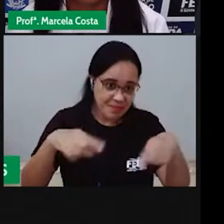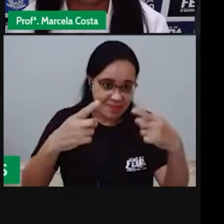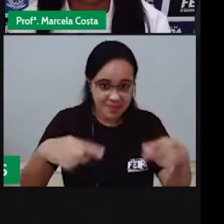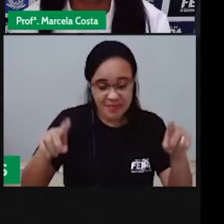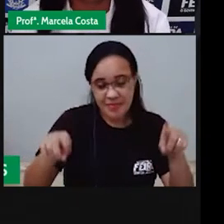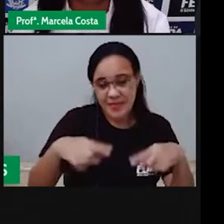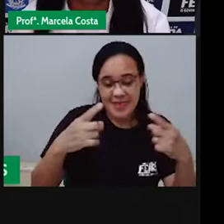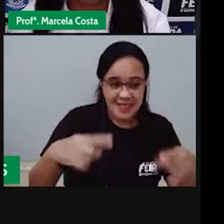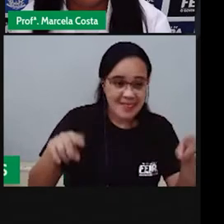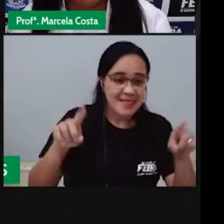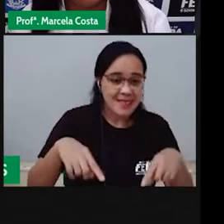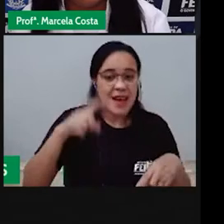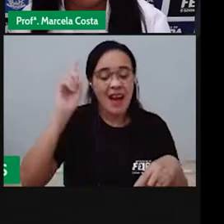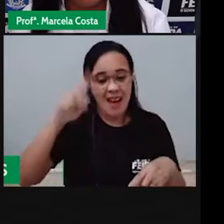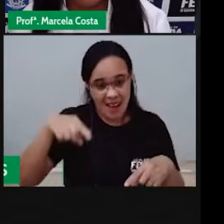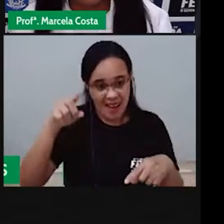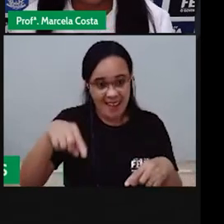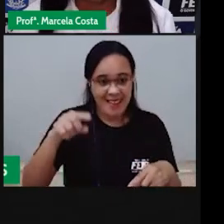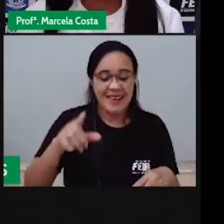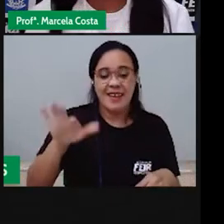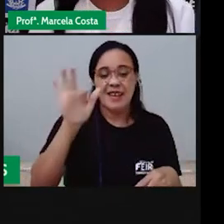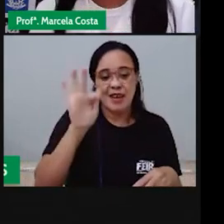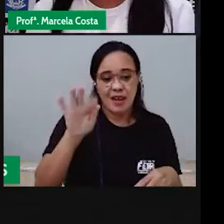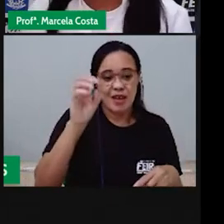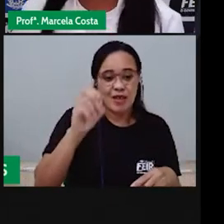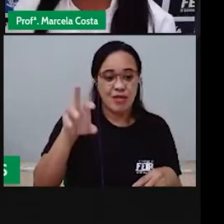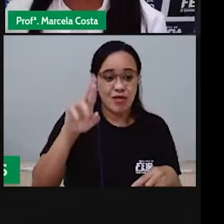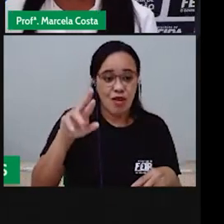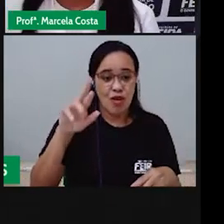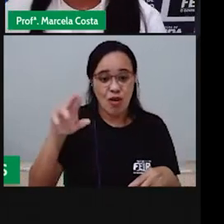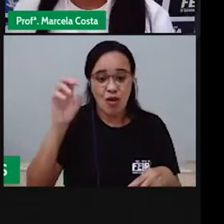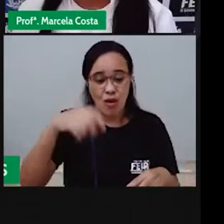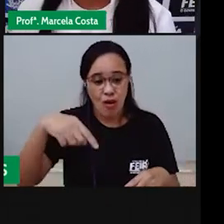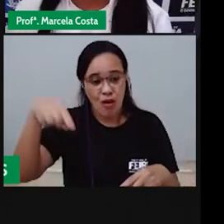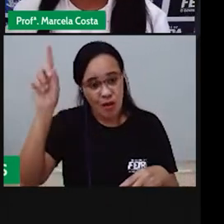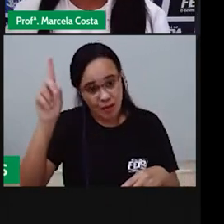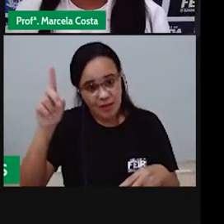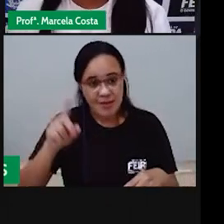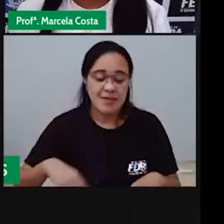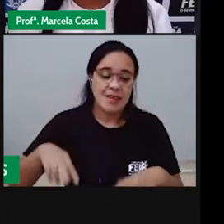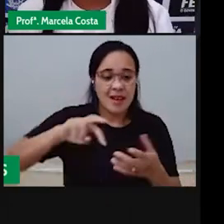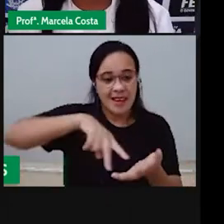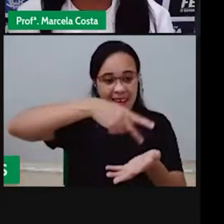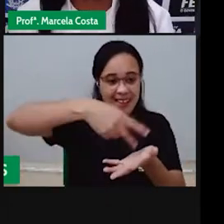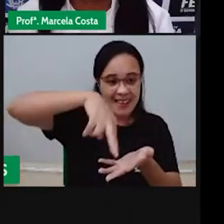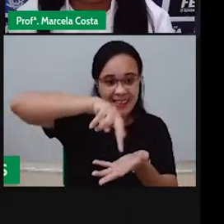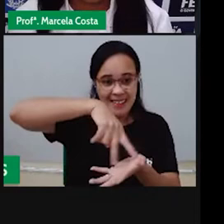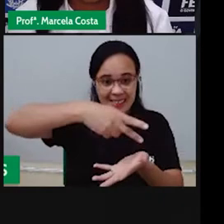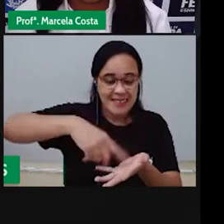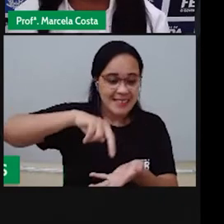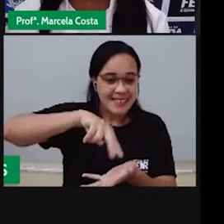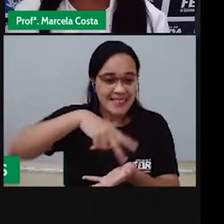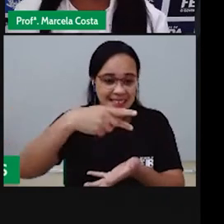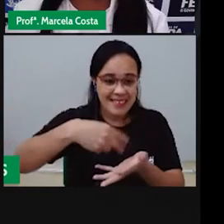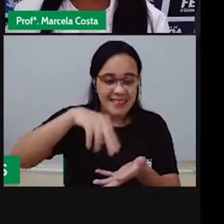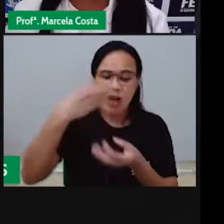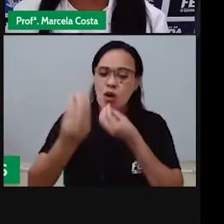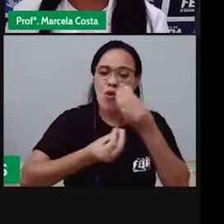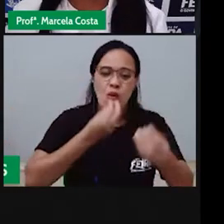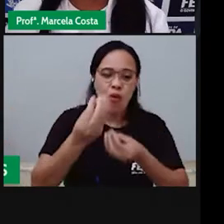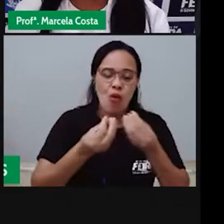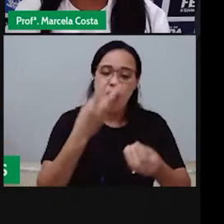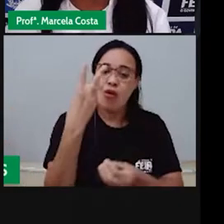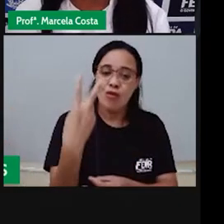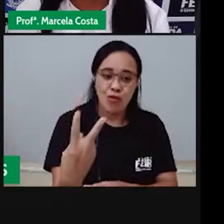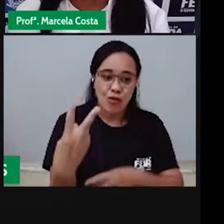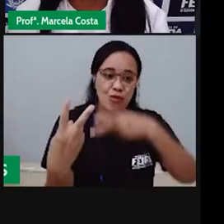estilo musical, que é o forró. E observaram que essa dança, ela é feita a dois, né, uma dança de